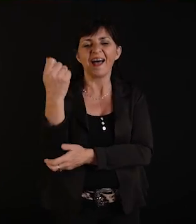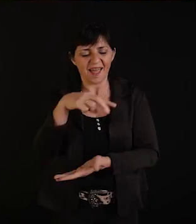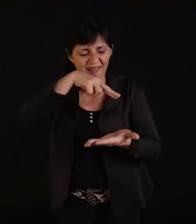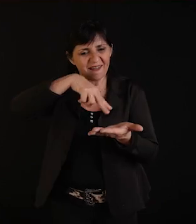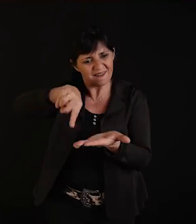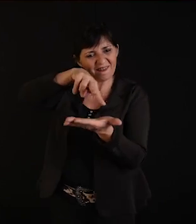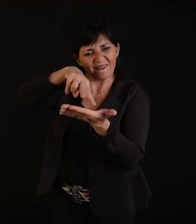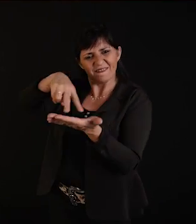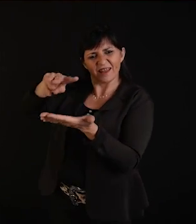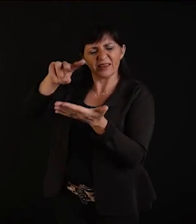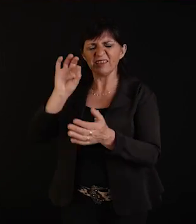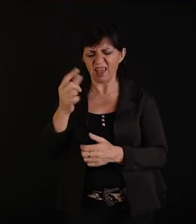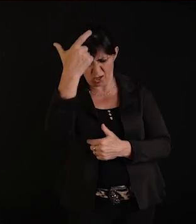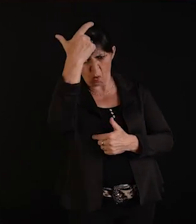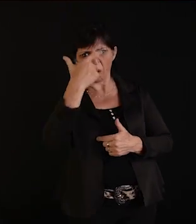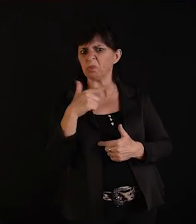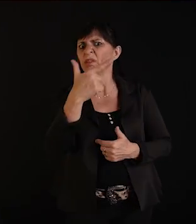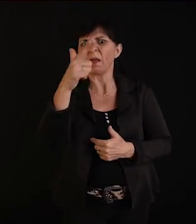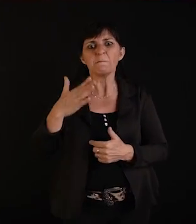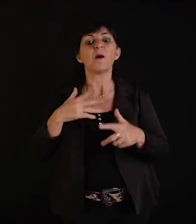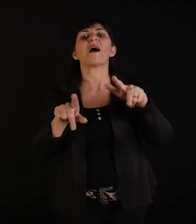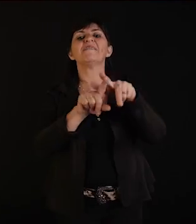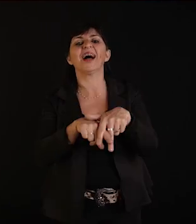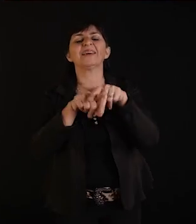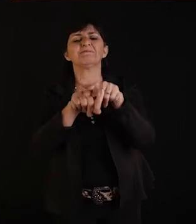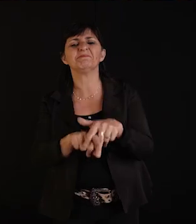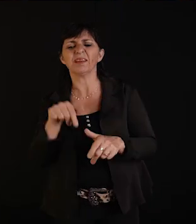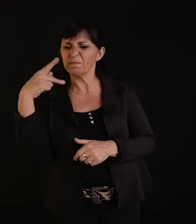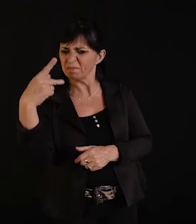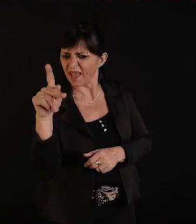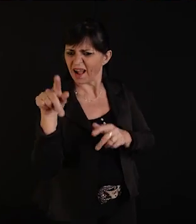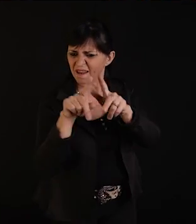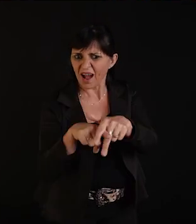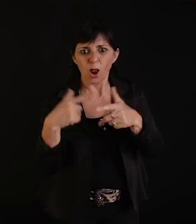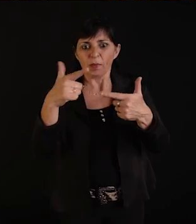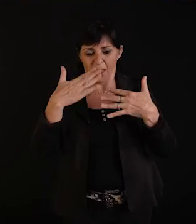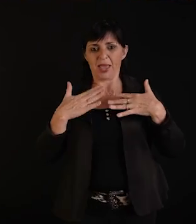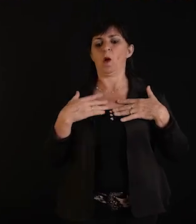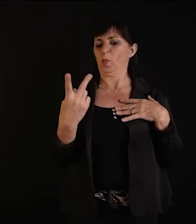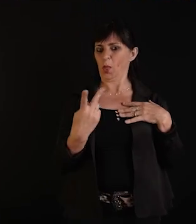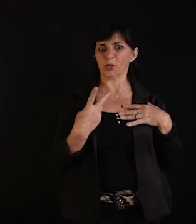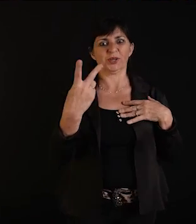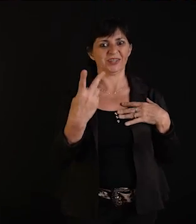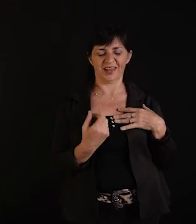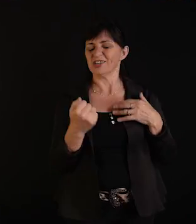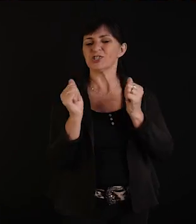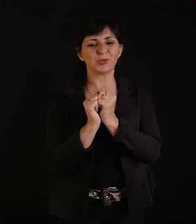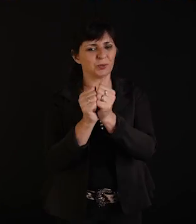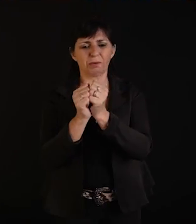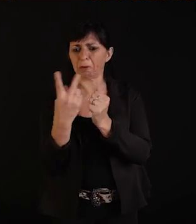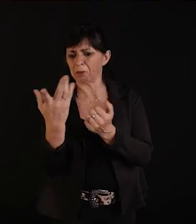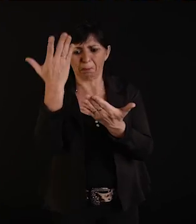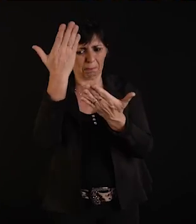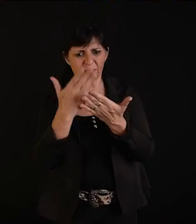são esteio. Quem sou eu sem meu cavalo, que será dele sem mim? Talvez dois seres perdidos